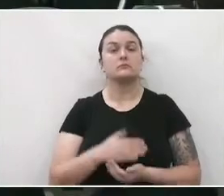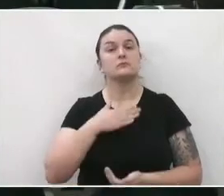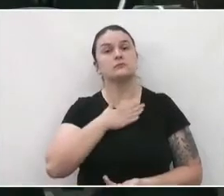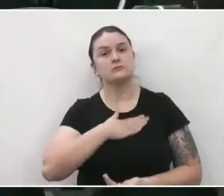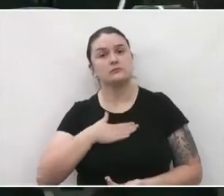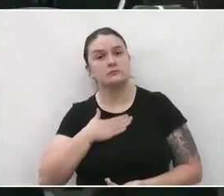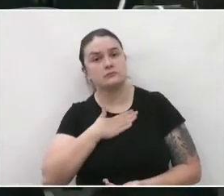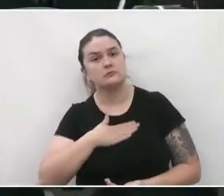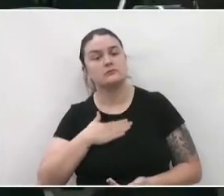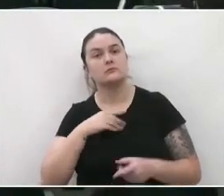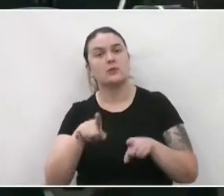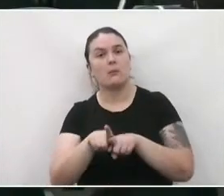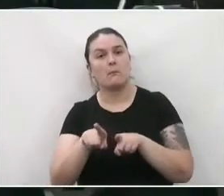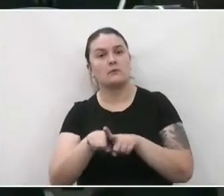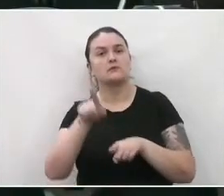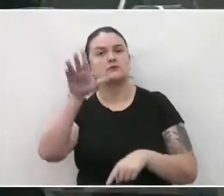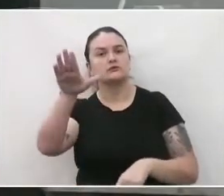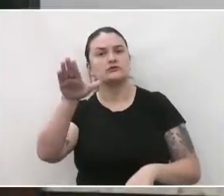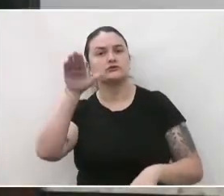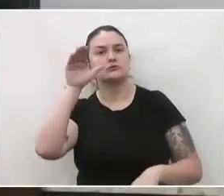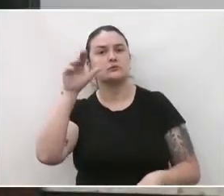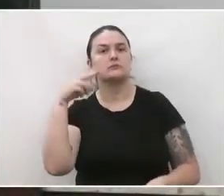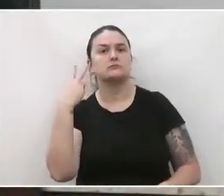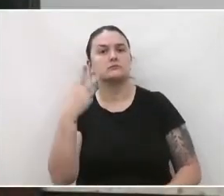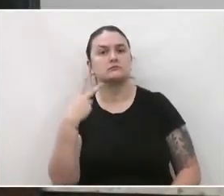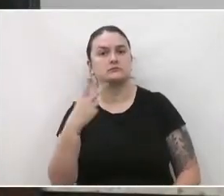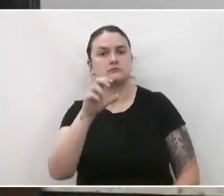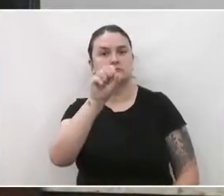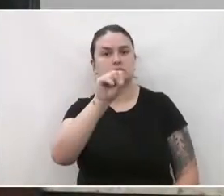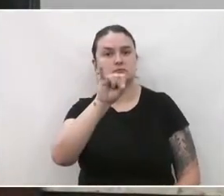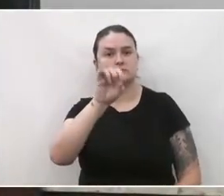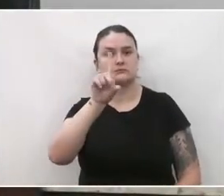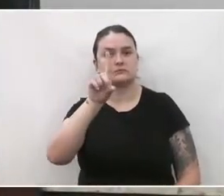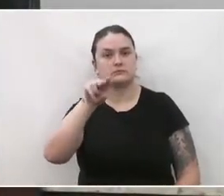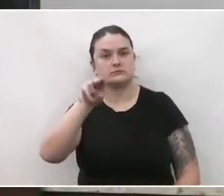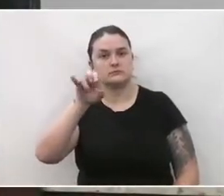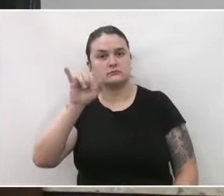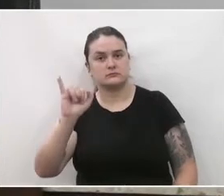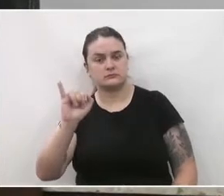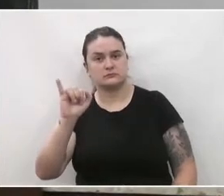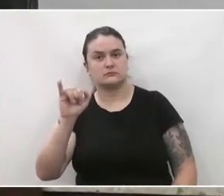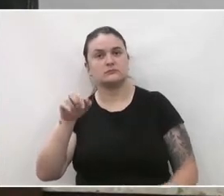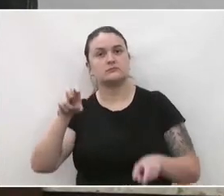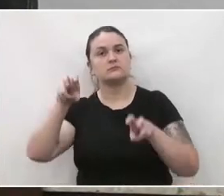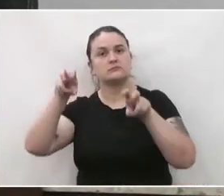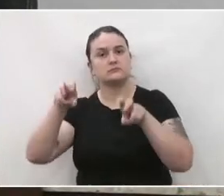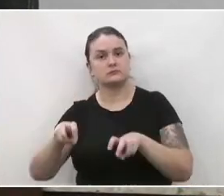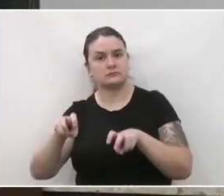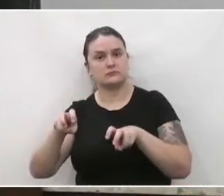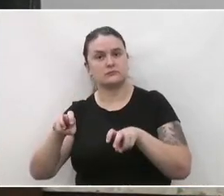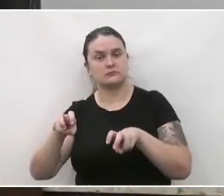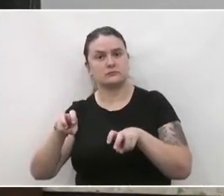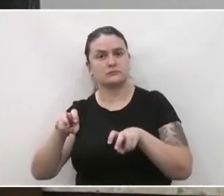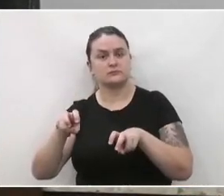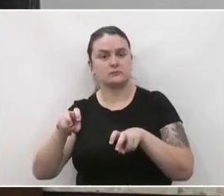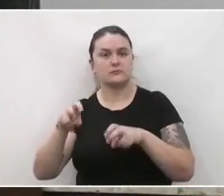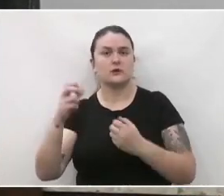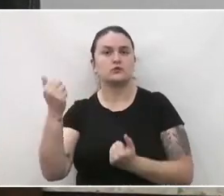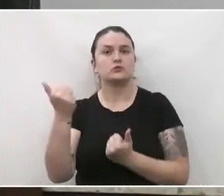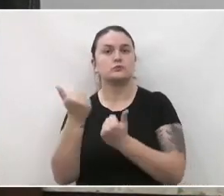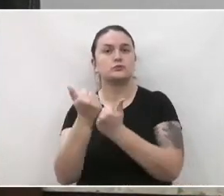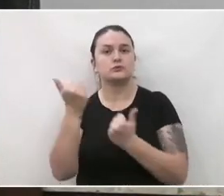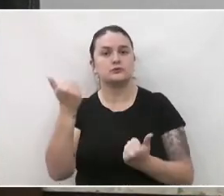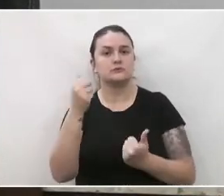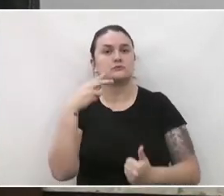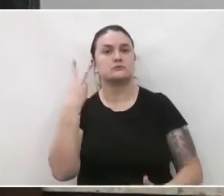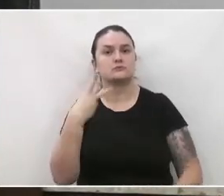Gostaria também de chamar o vereador Sidney Lorenzini, se puder ocupar o lugar do vereador André,